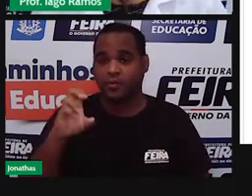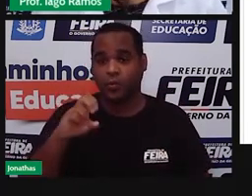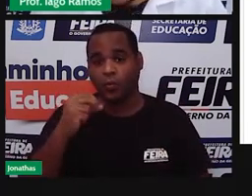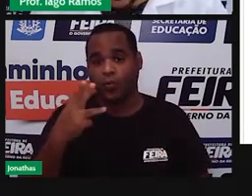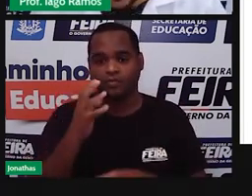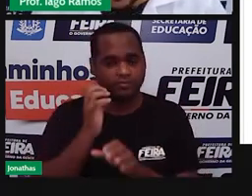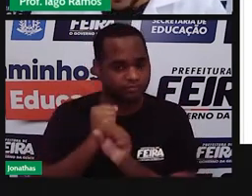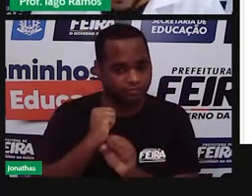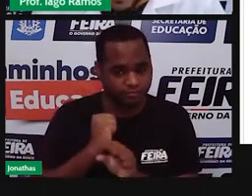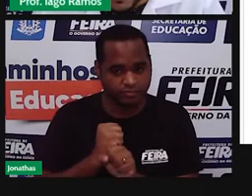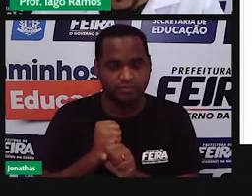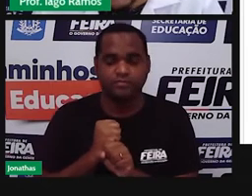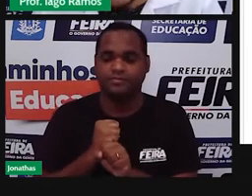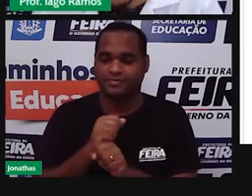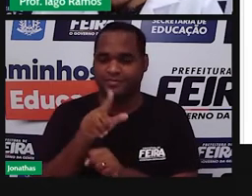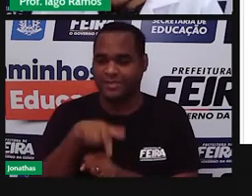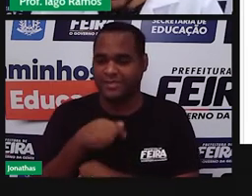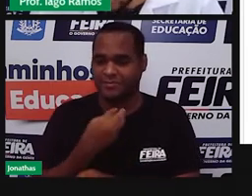somado